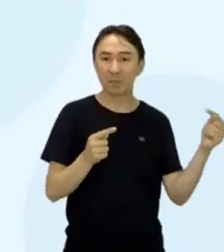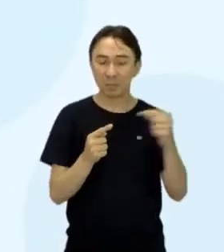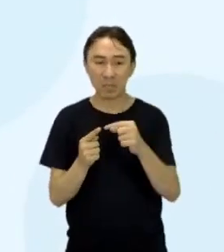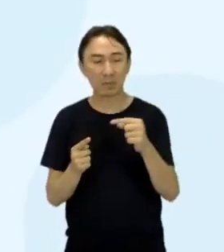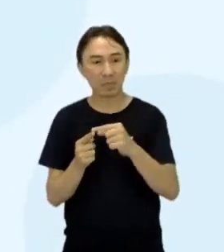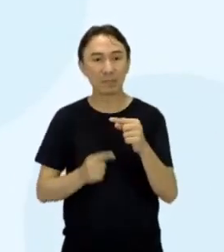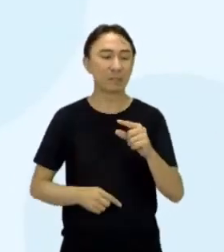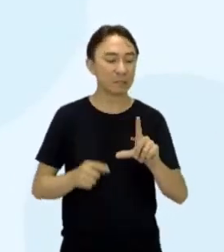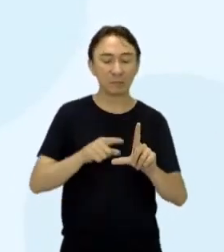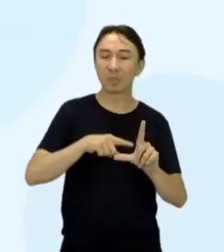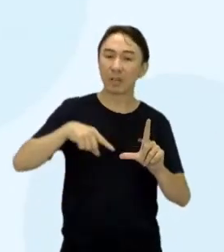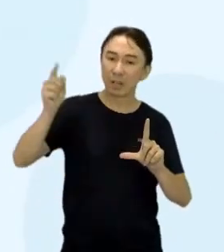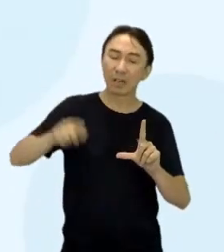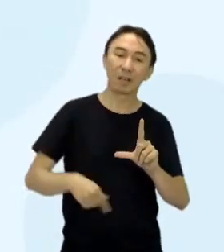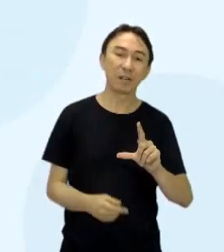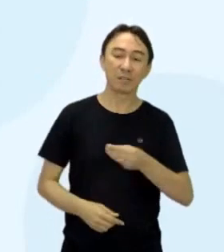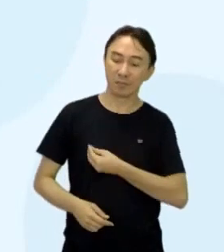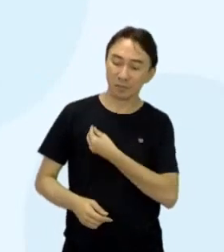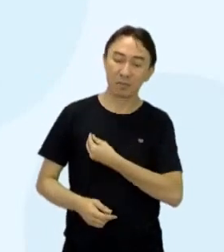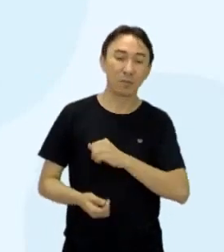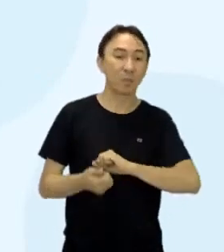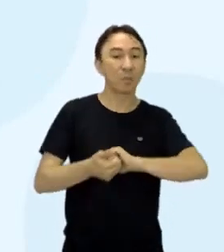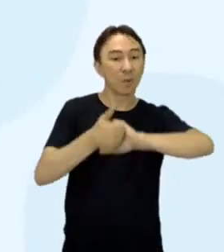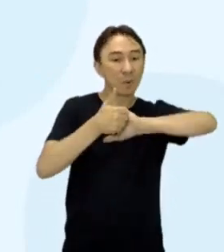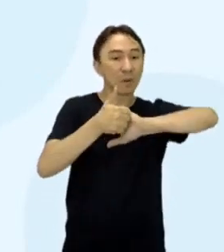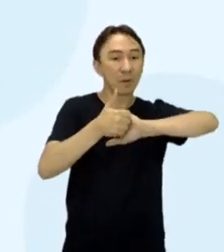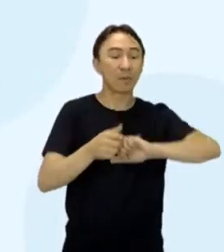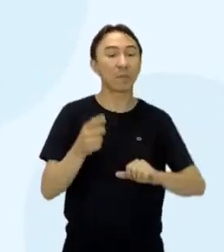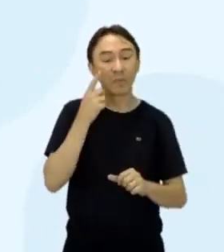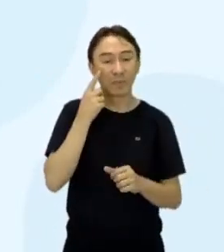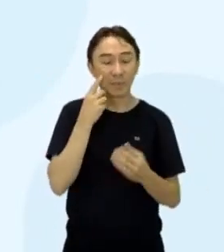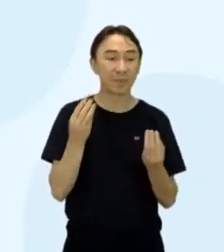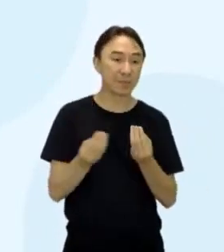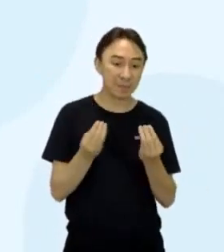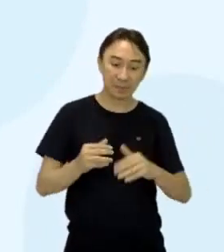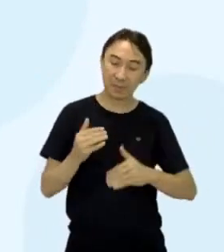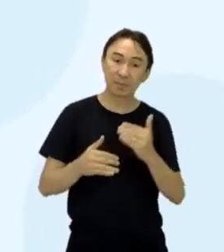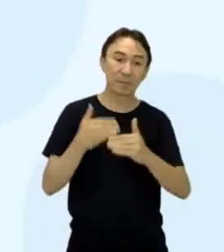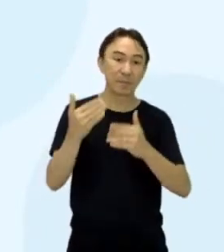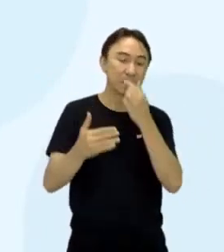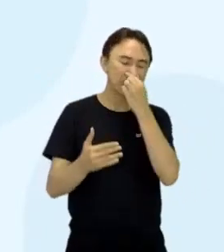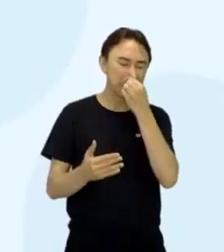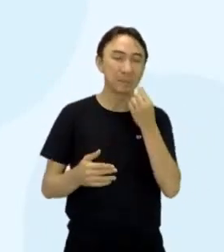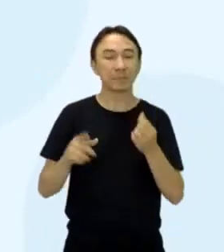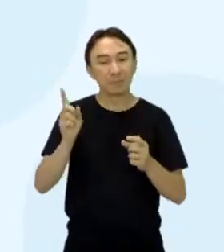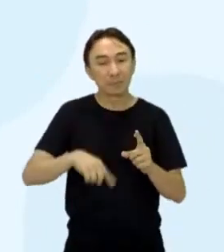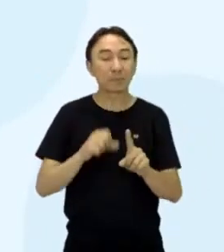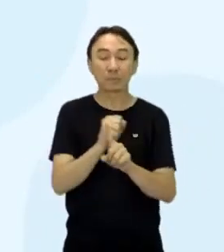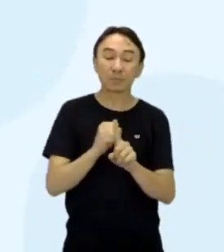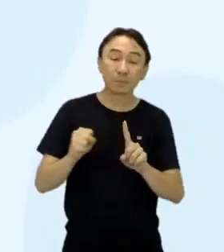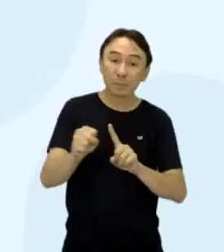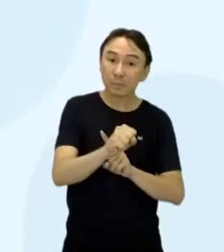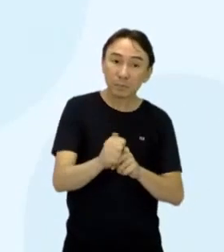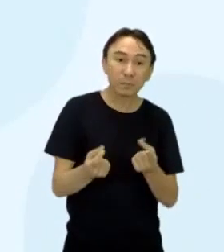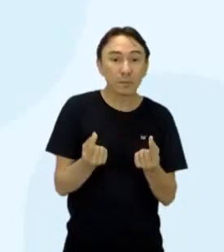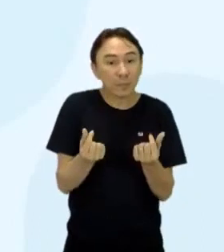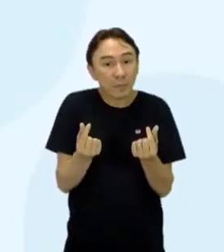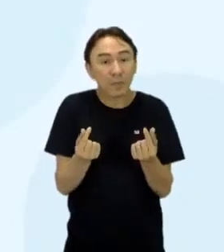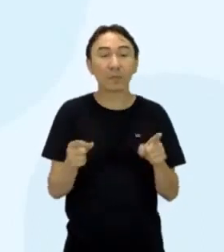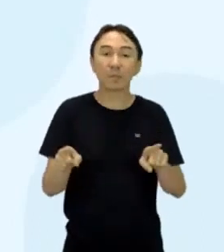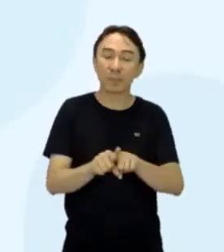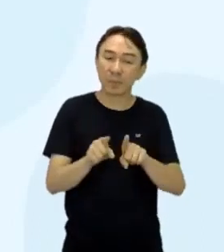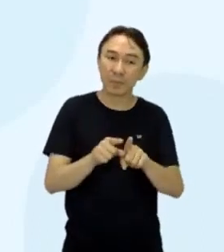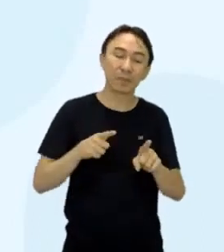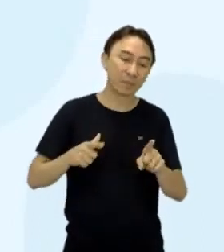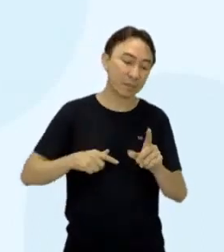de vida e nível de desenvolvimento socioeconômico e ambiental de países distintos em diferentes regiões do